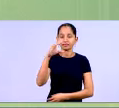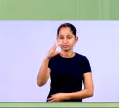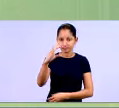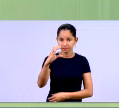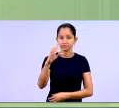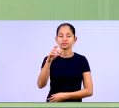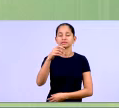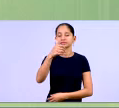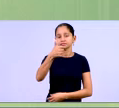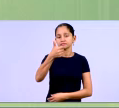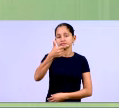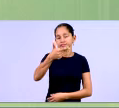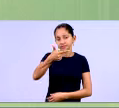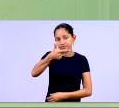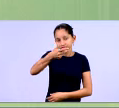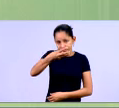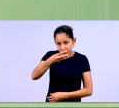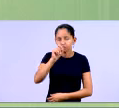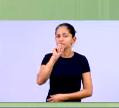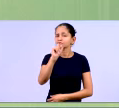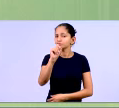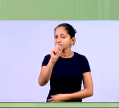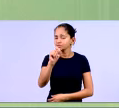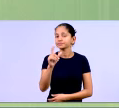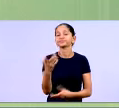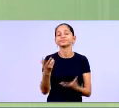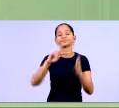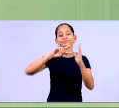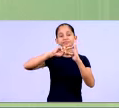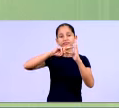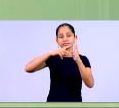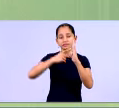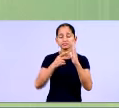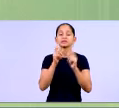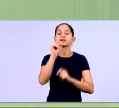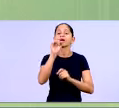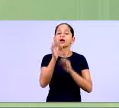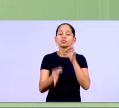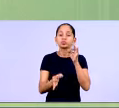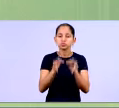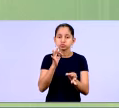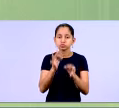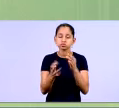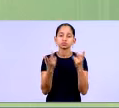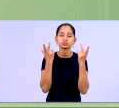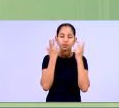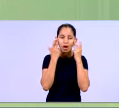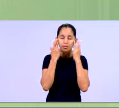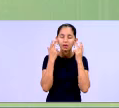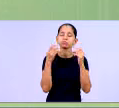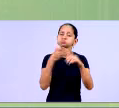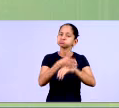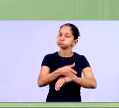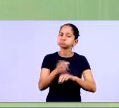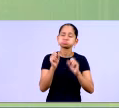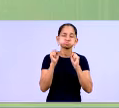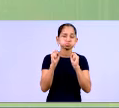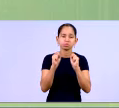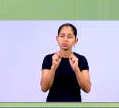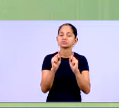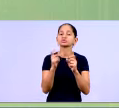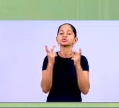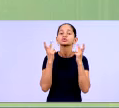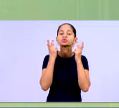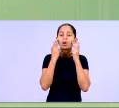Então, obrigações trabalhistas reduzidas, acesso à justiça. ME e EPP pode entrar naquilo